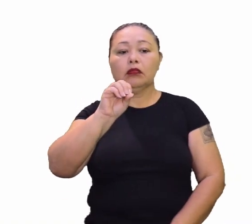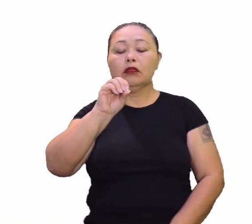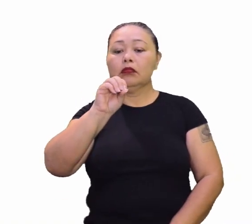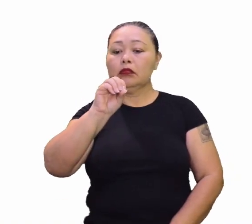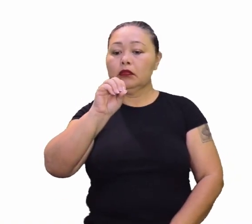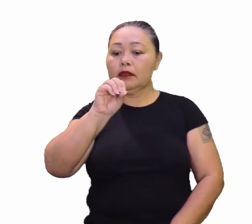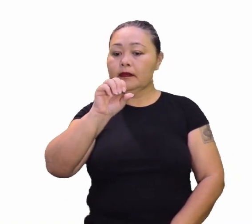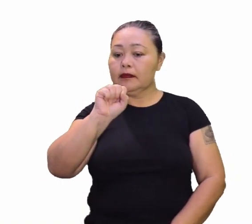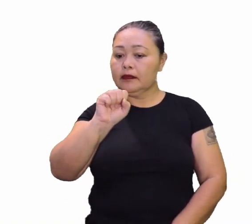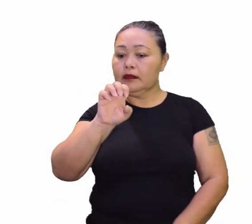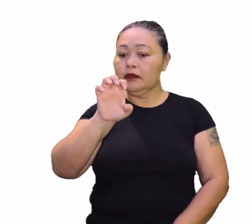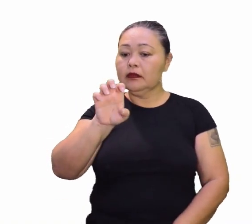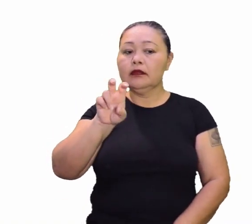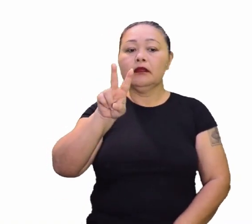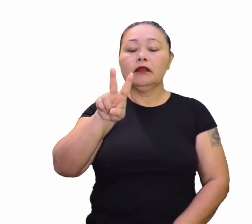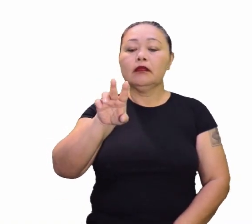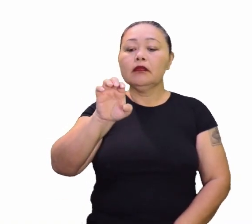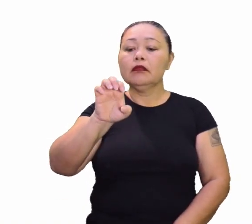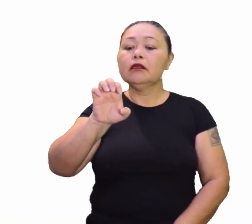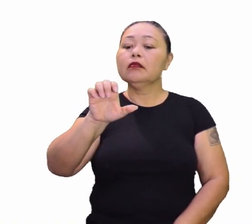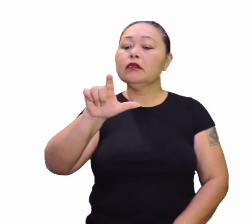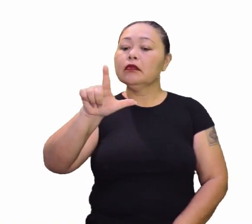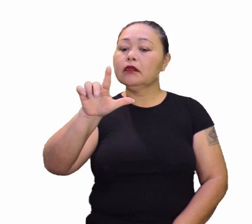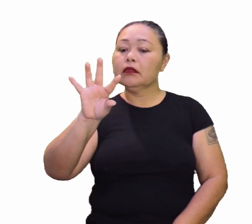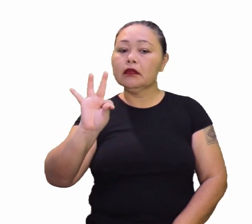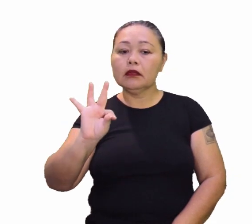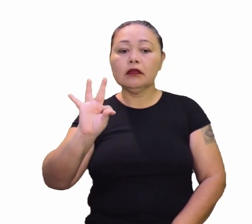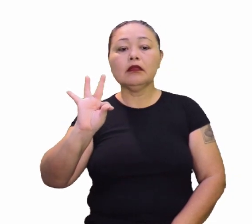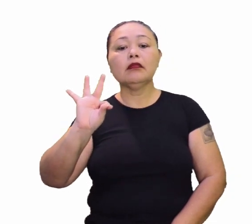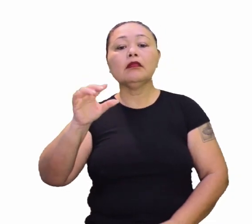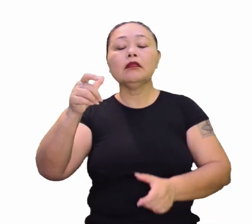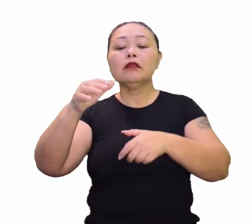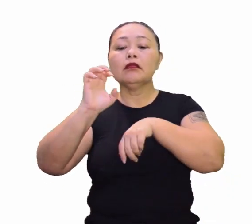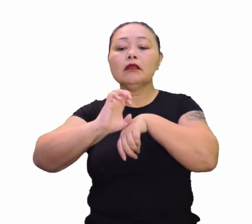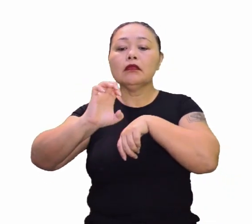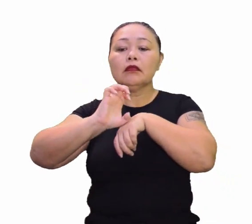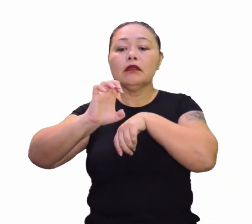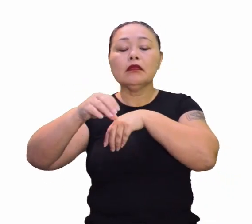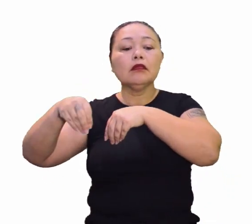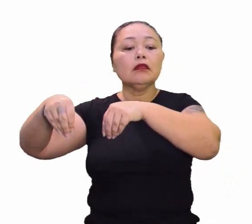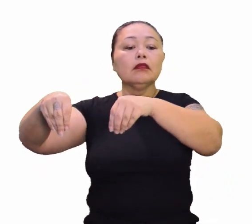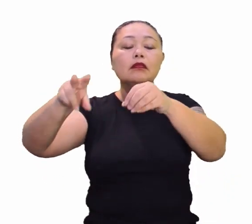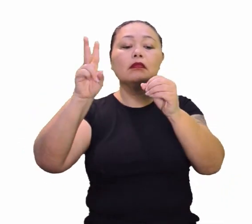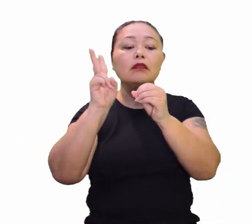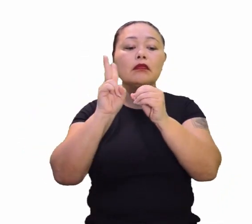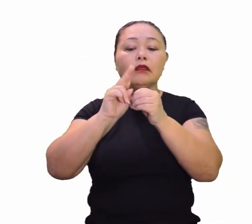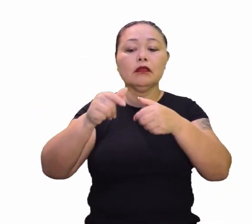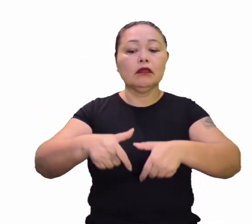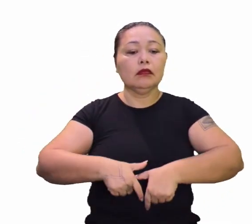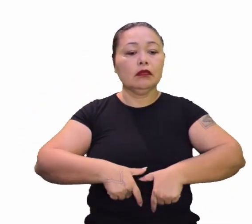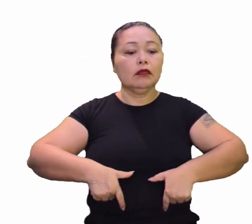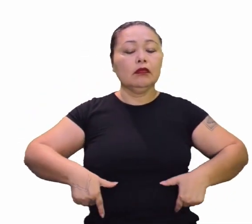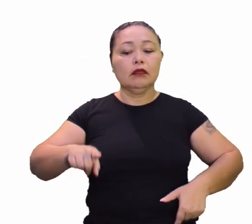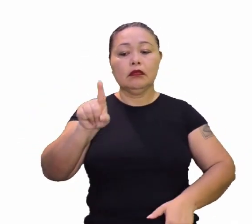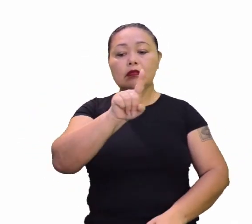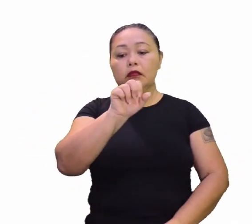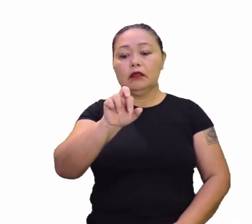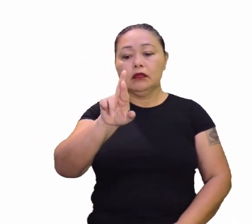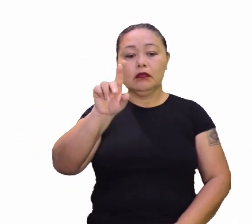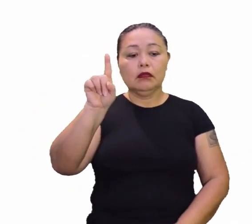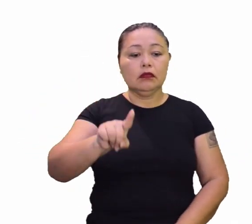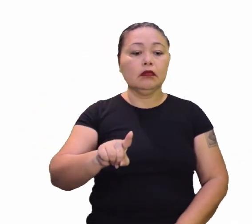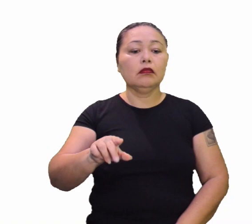Oeste, trata-se de um território dos indígenas A. Cinta Larga,